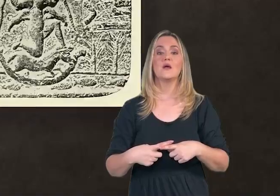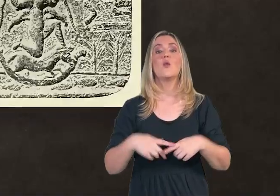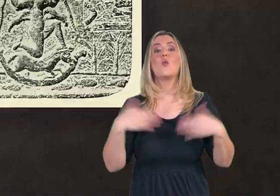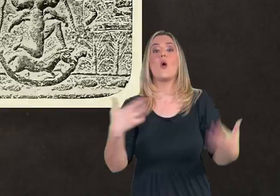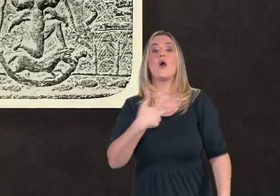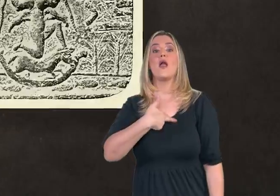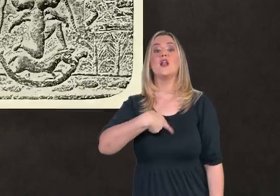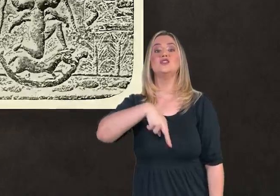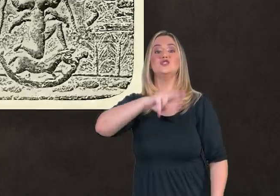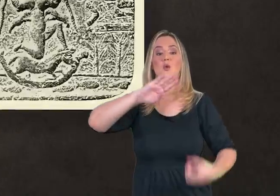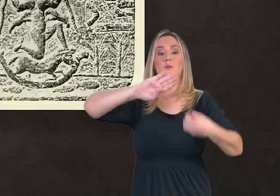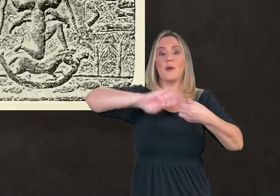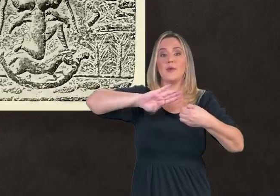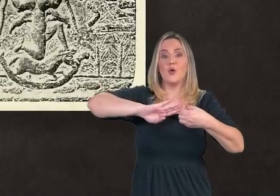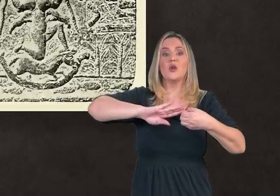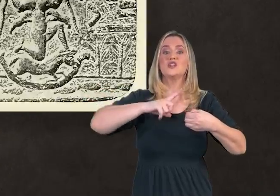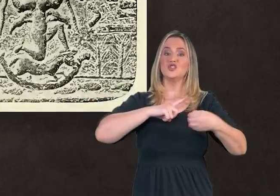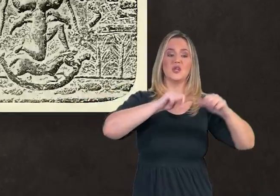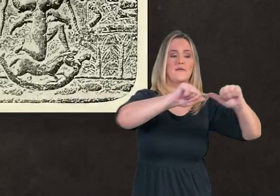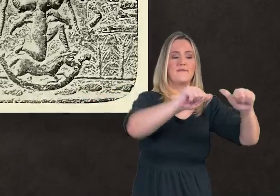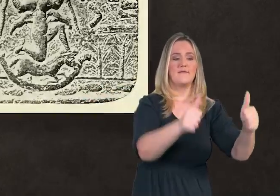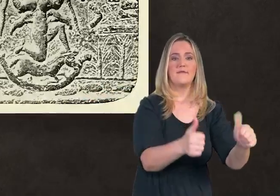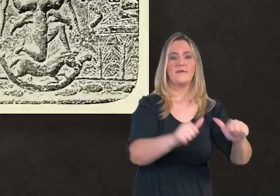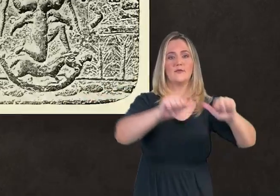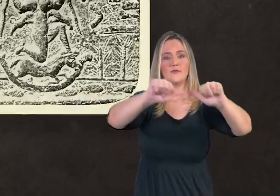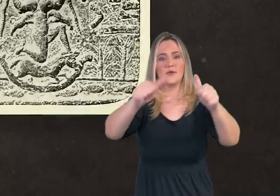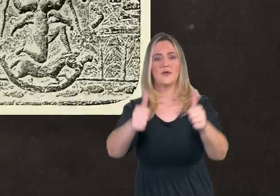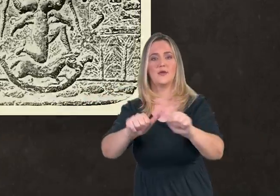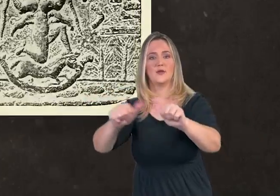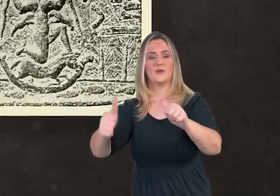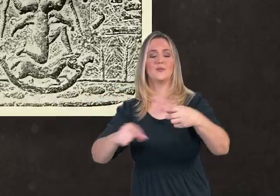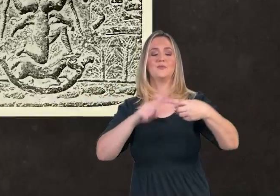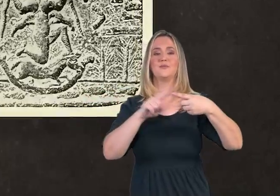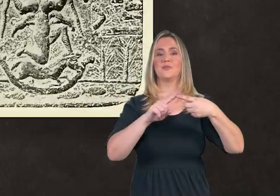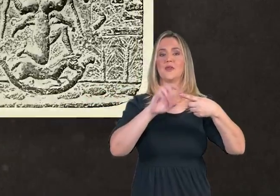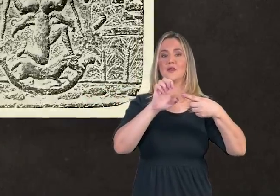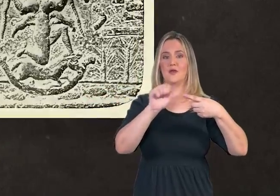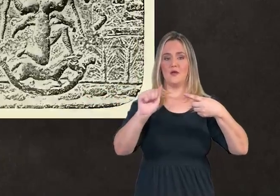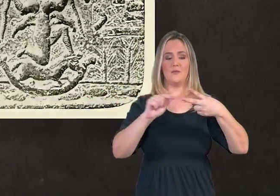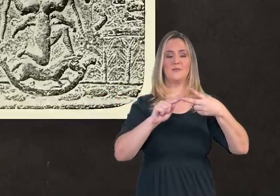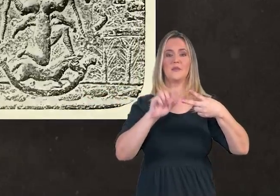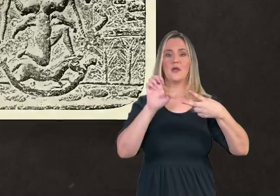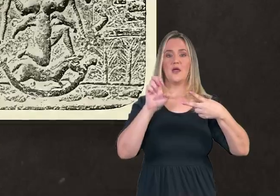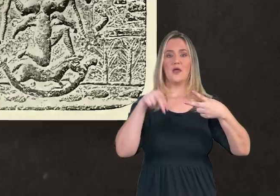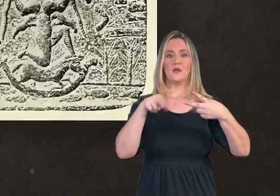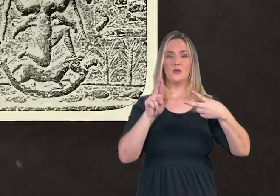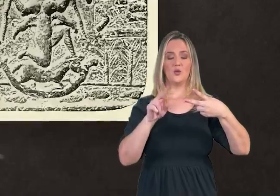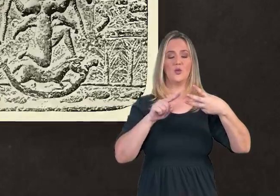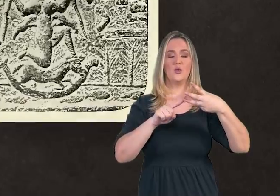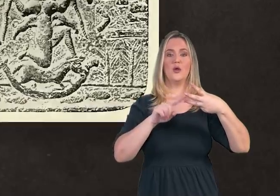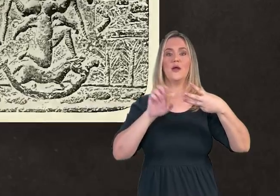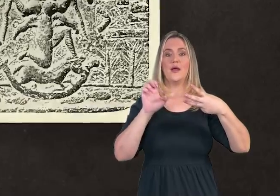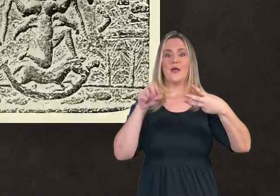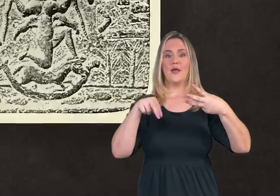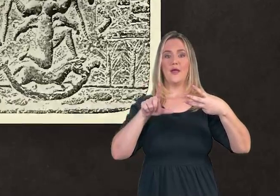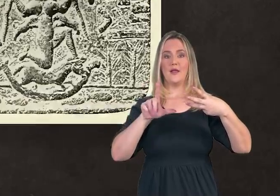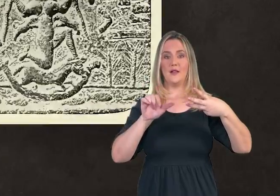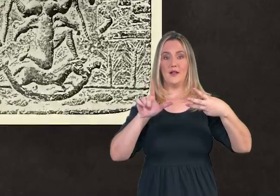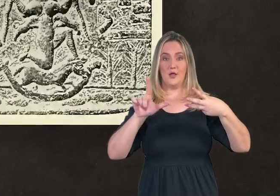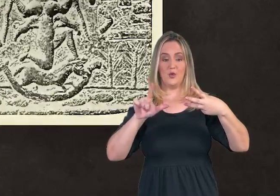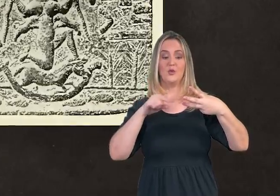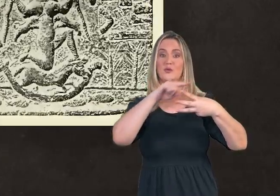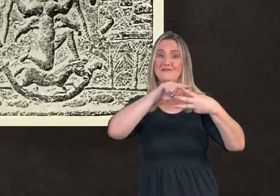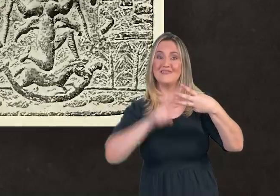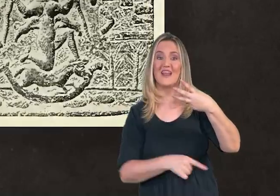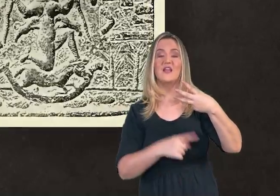Babilônia. Todas as divindades, as mais proeminentes sendo Ea, Anu e Enlil, mantiveram, mesmo nos últimos séculos de